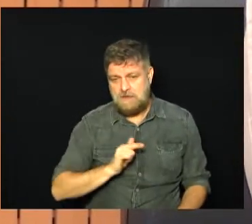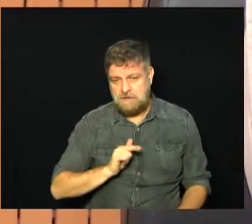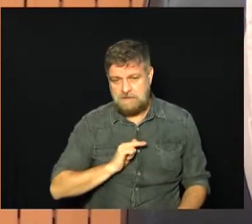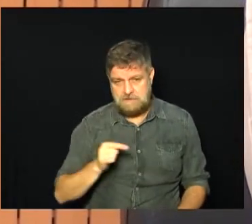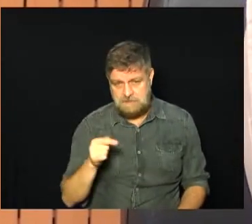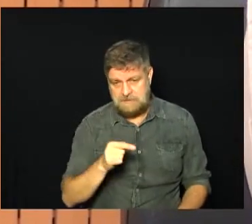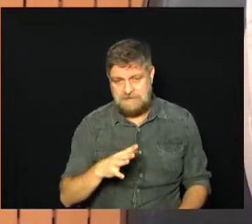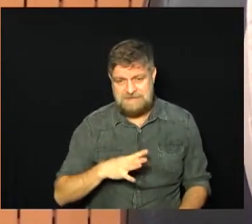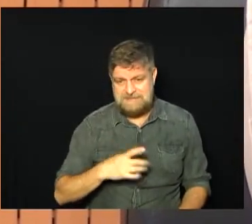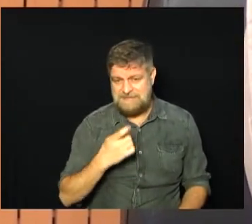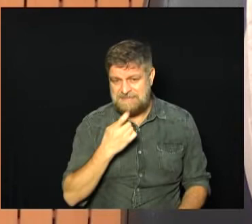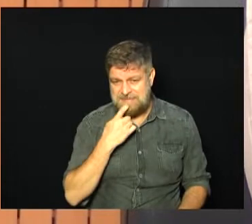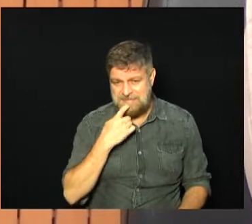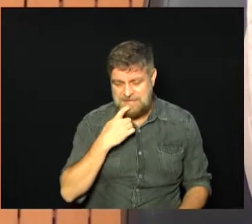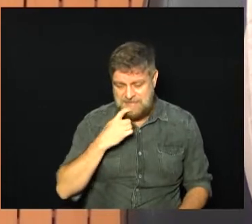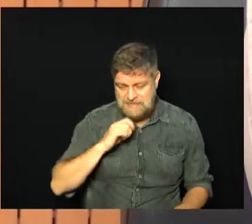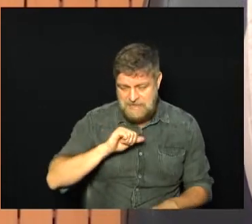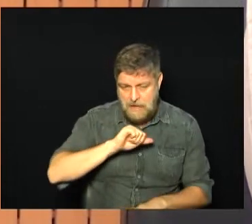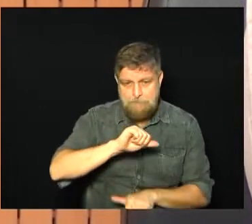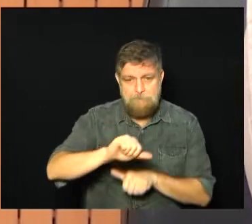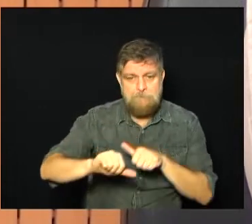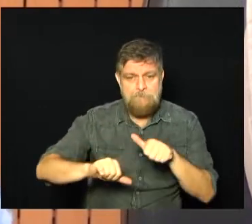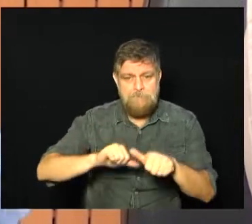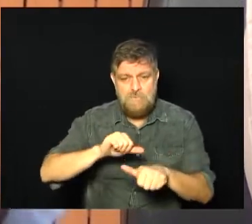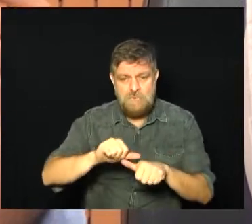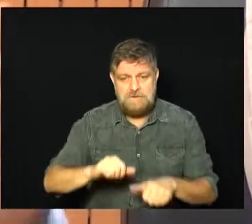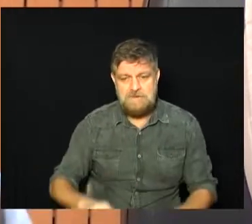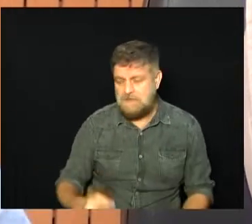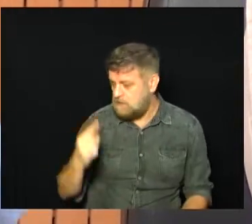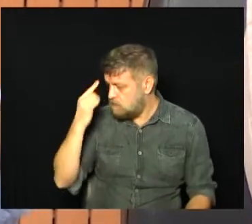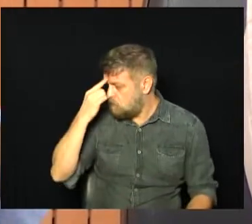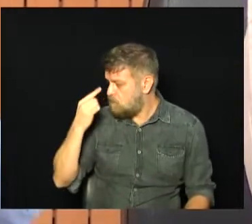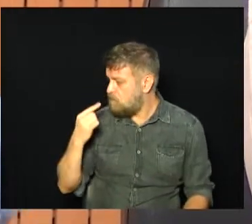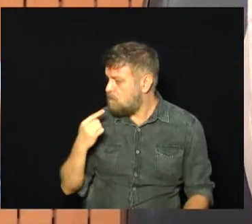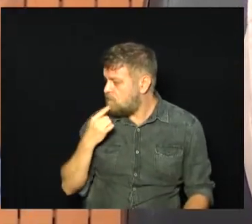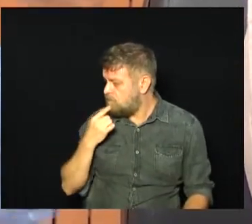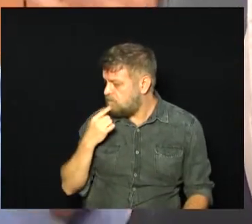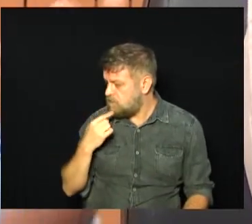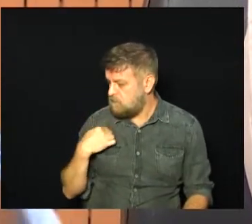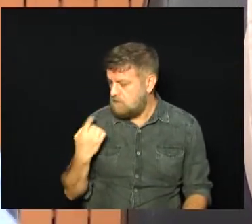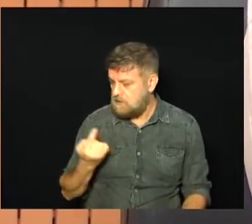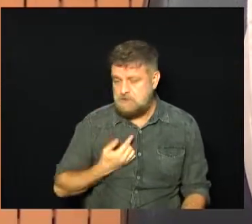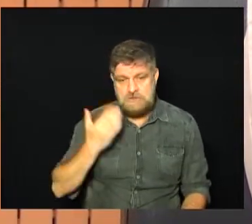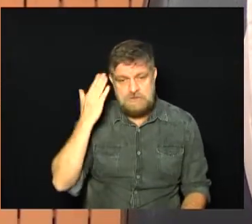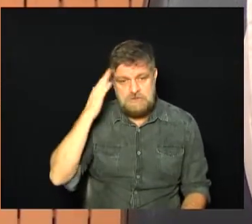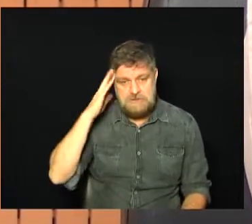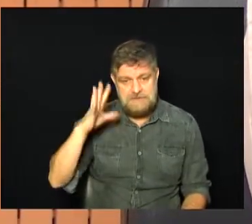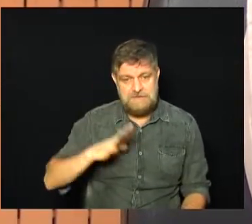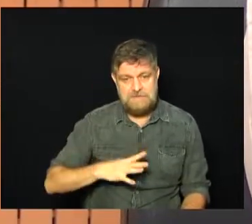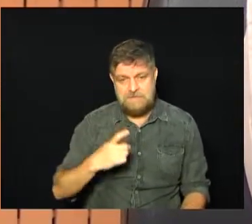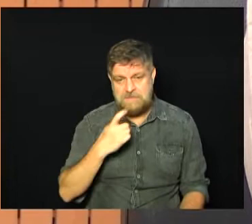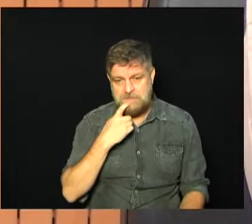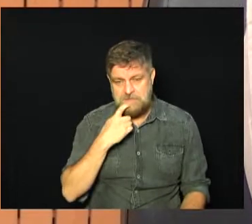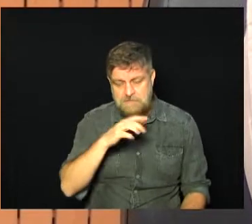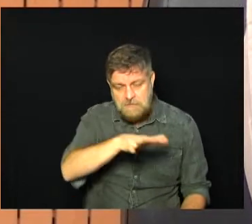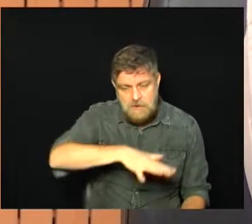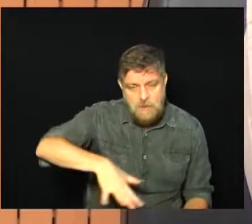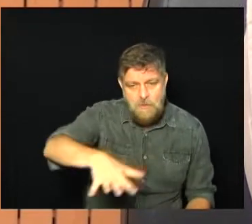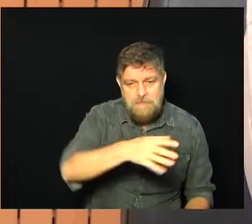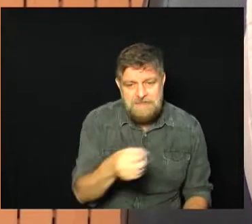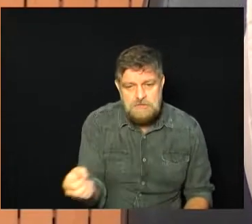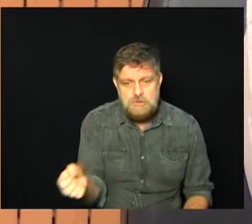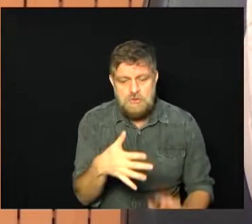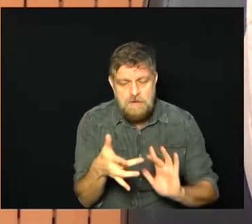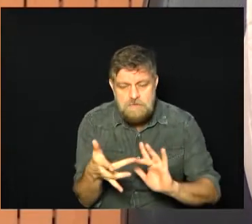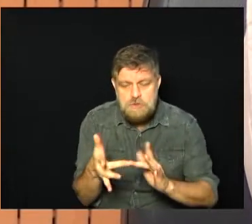das cidades está mudando, né? E a gente precisa entender a cidade como um novo ambiente de